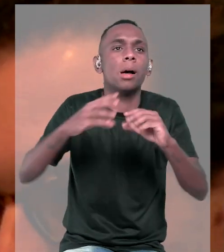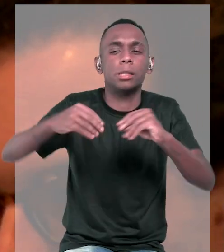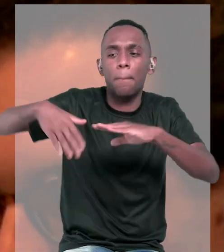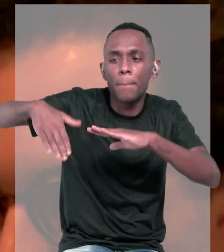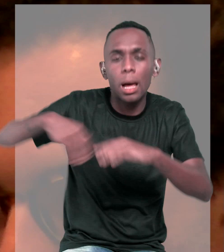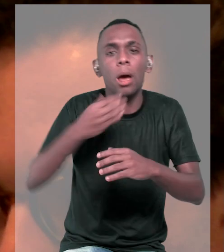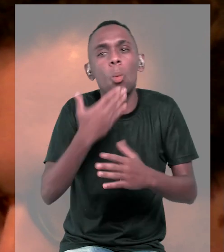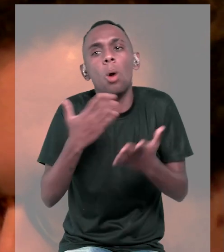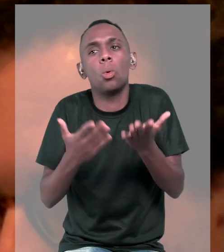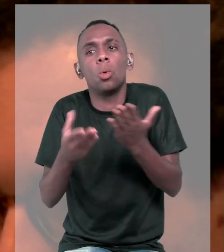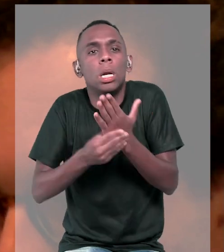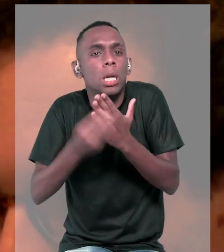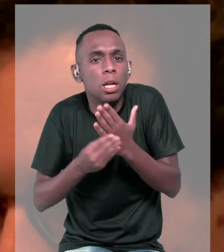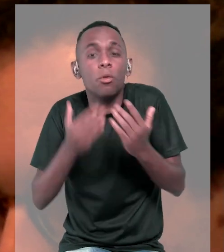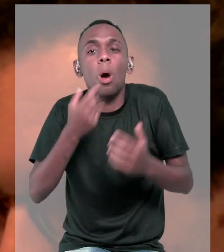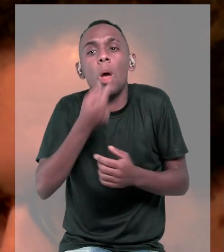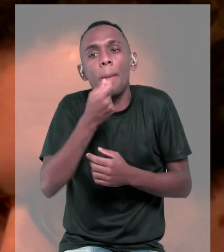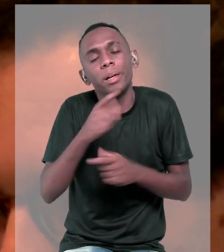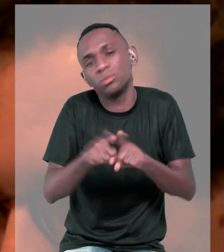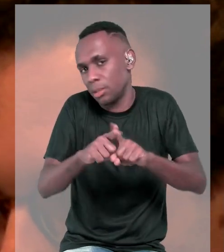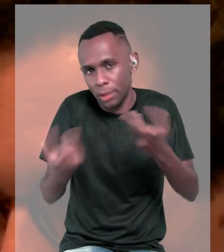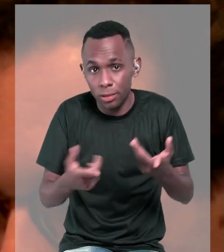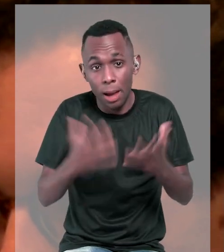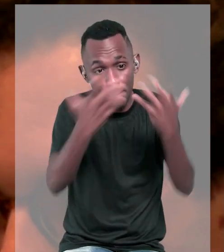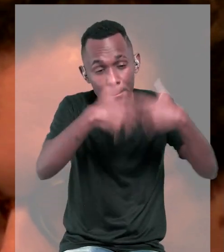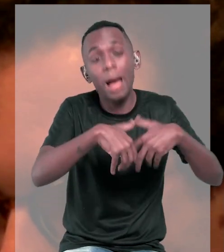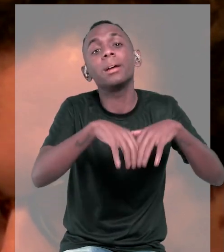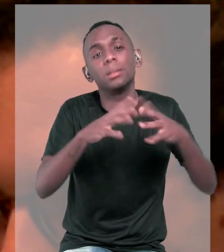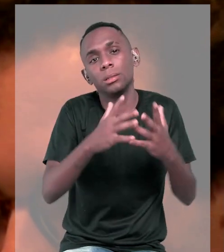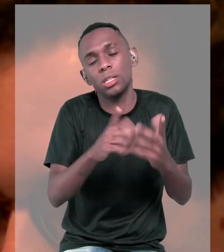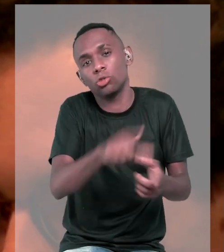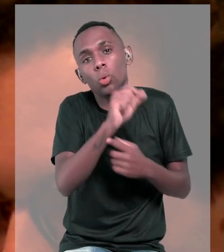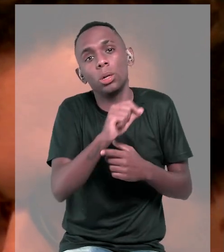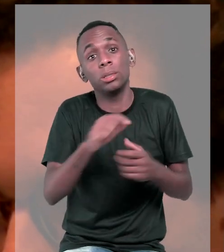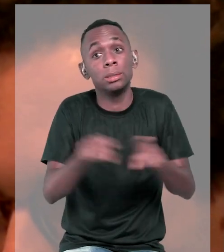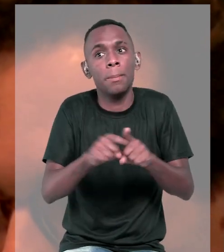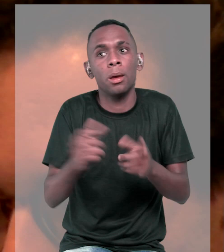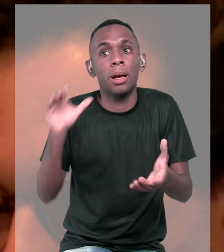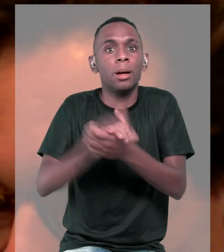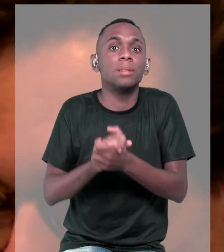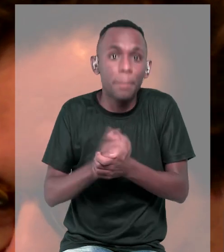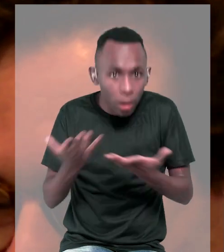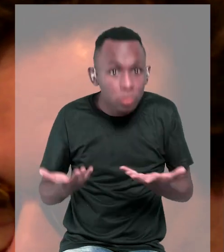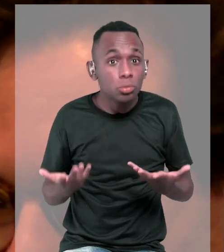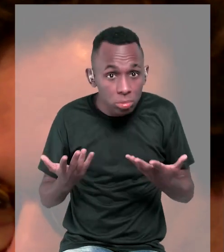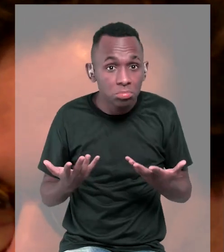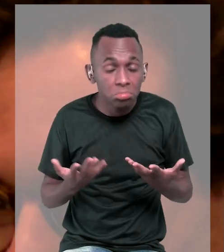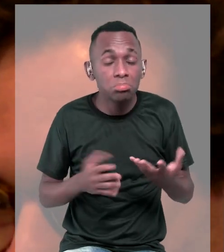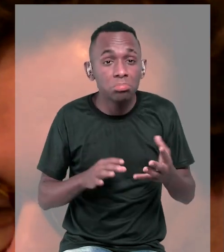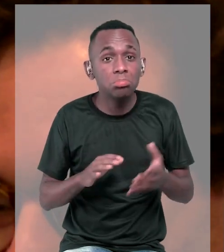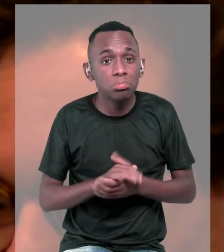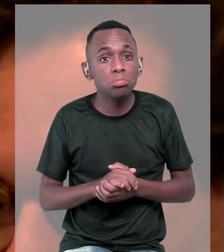qual remédio tomar, qual a decisão a respeito do casamento, né? Inclui os dados lá,